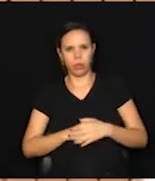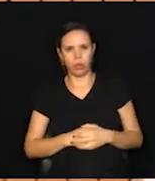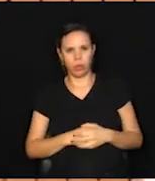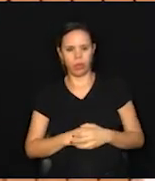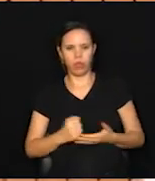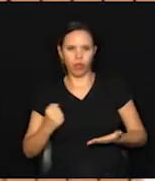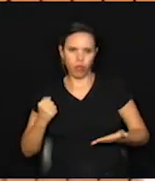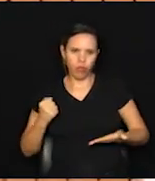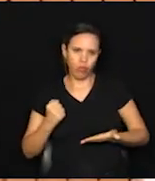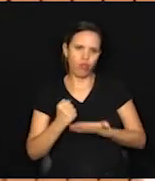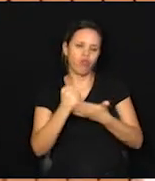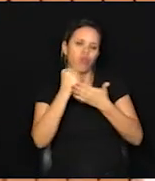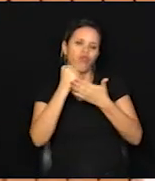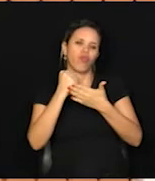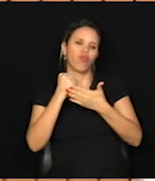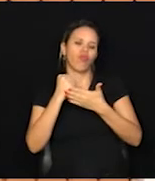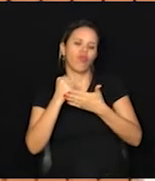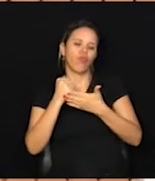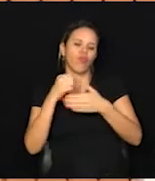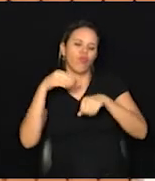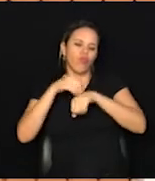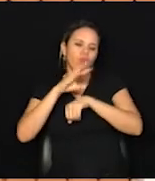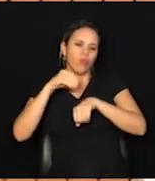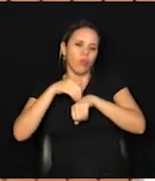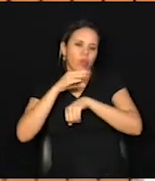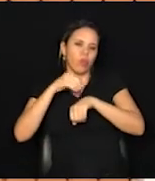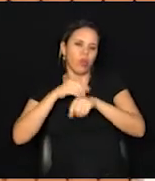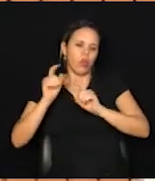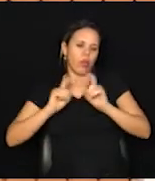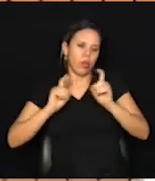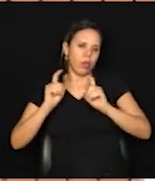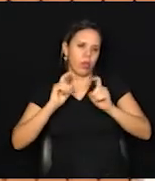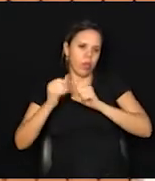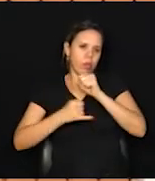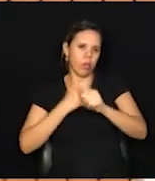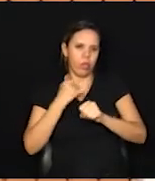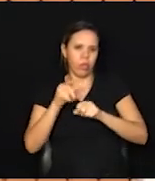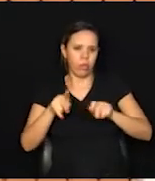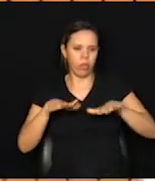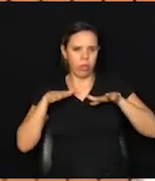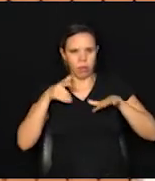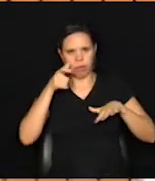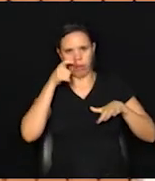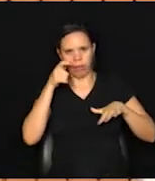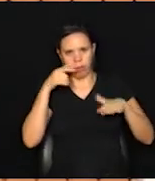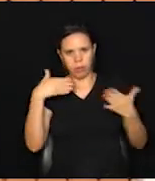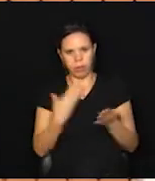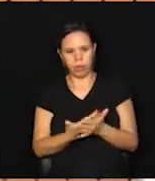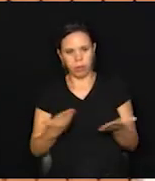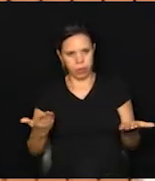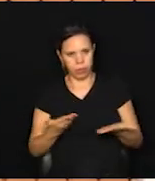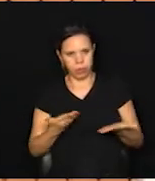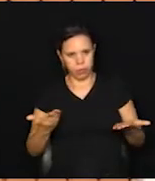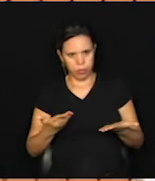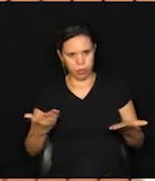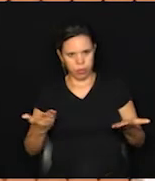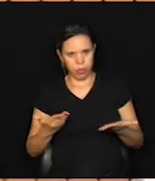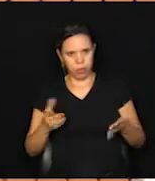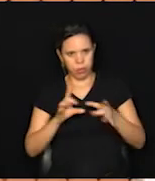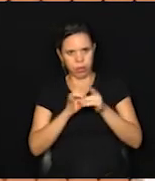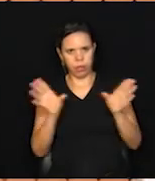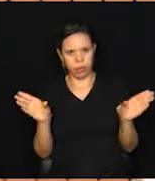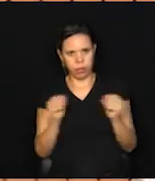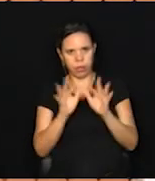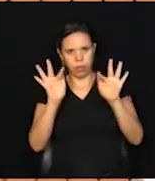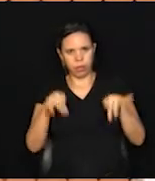deu suporte para essa nossa reunião, o público que nos acompanhou até agora, e dessa forma eu declaro